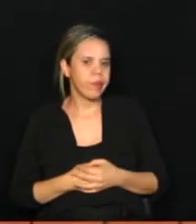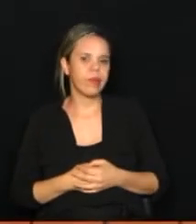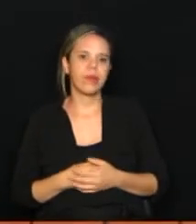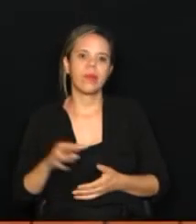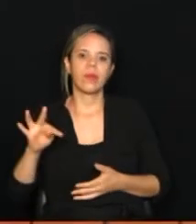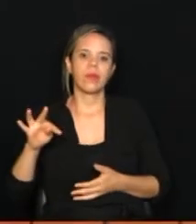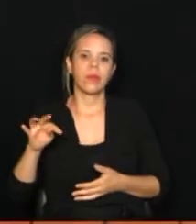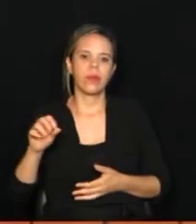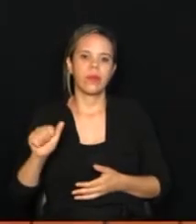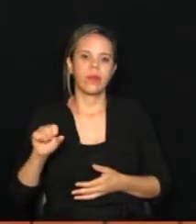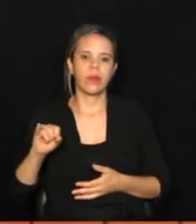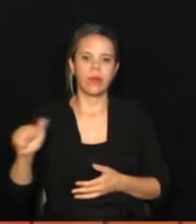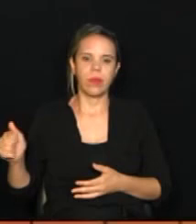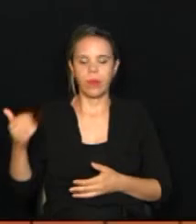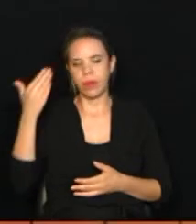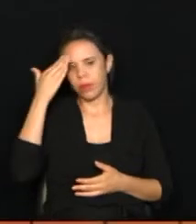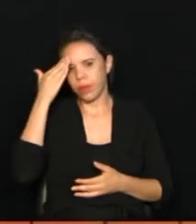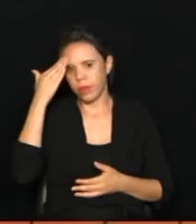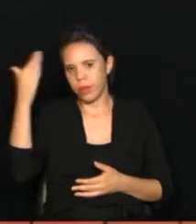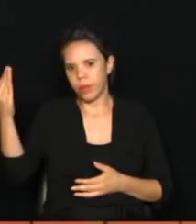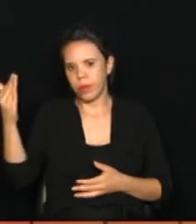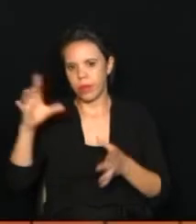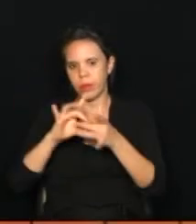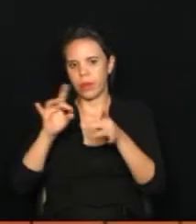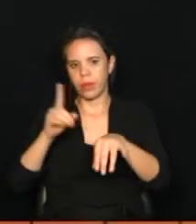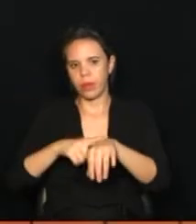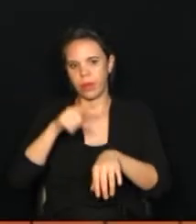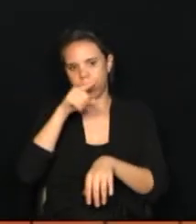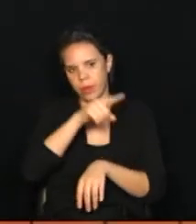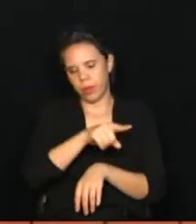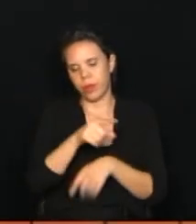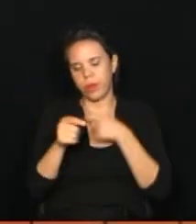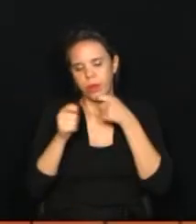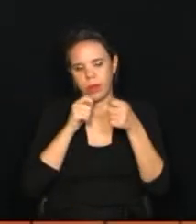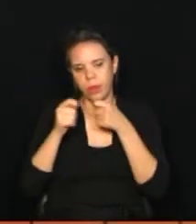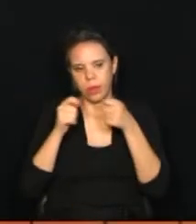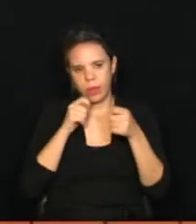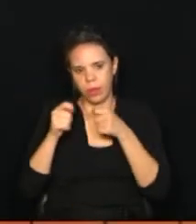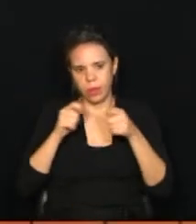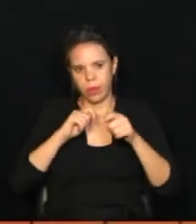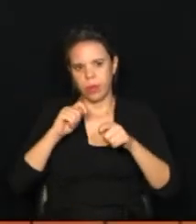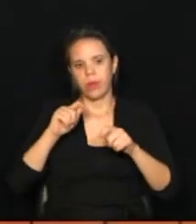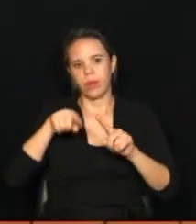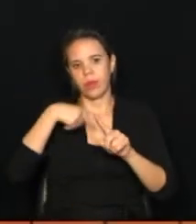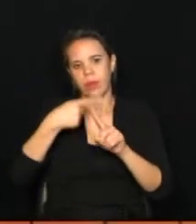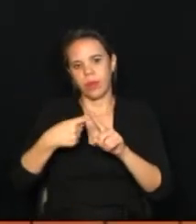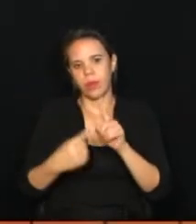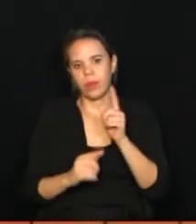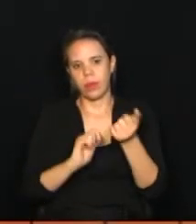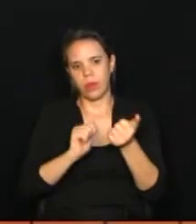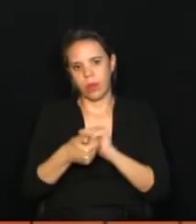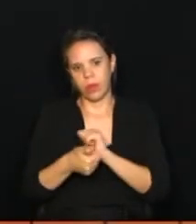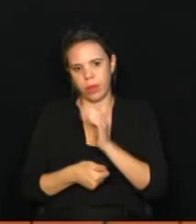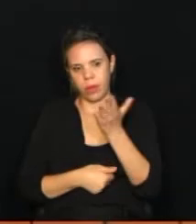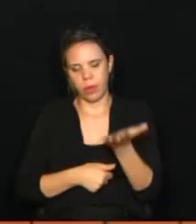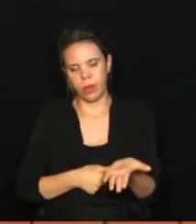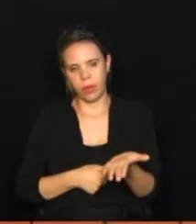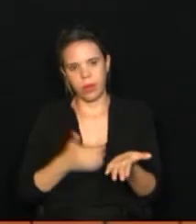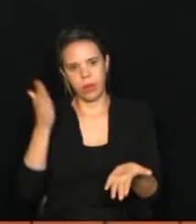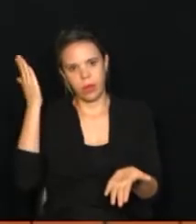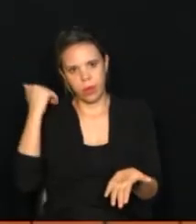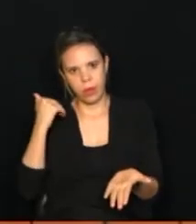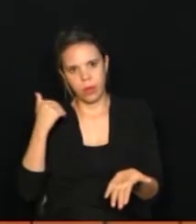Tássia, muito obrigado pela disponibilidade do seu tempo aqui com o Mais Esportes. A gente sabe